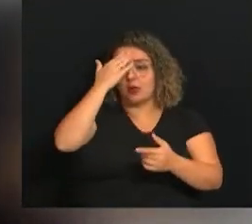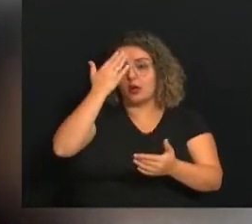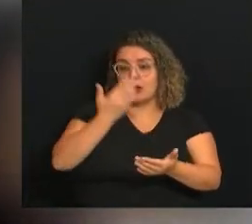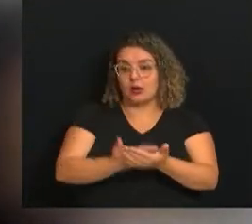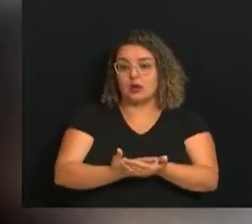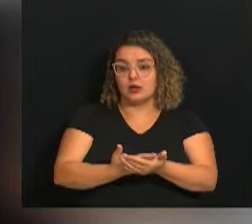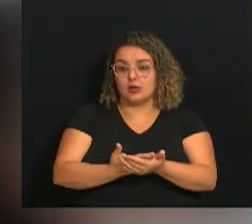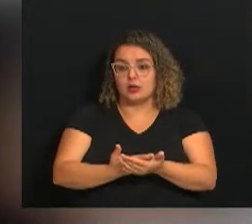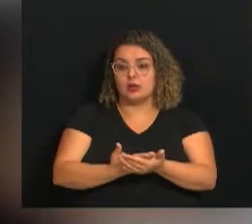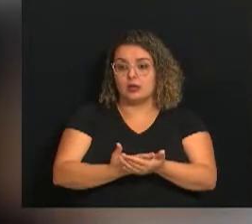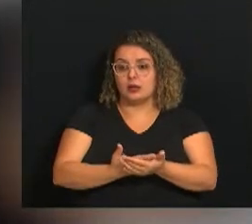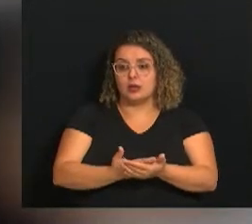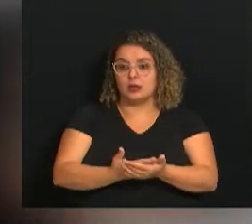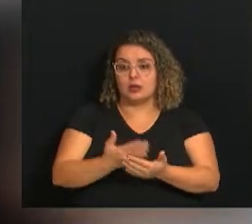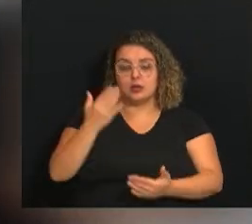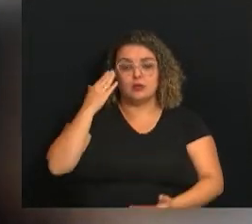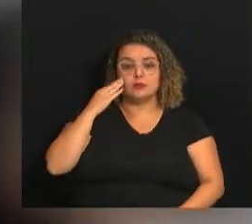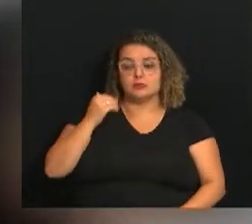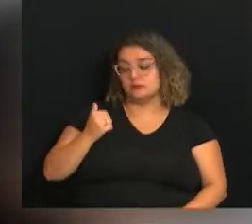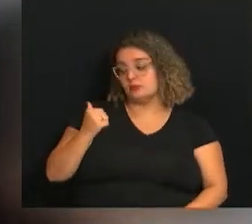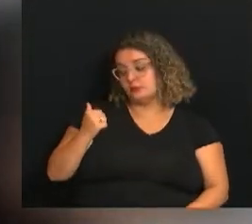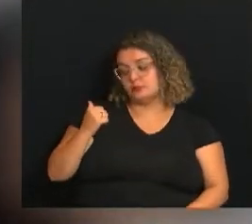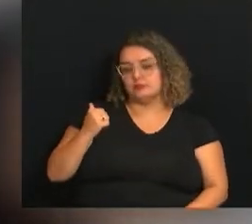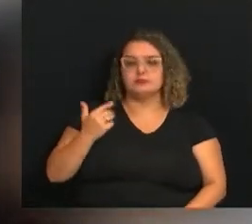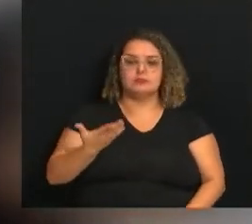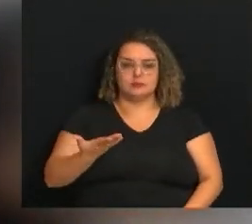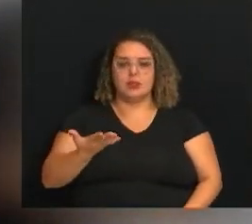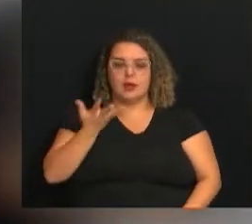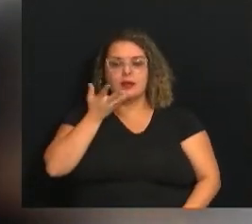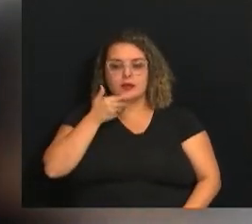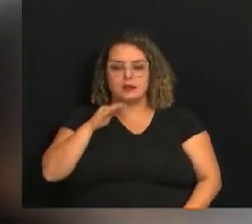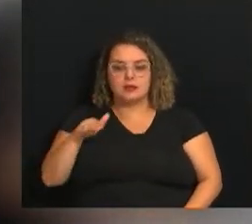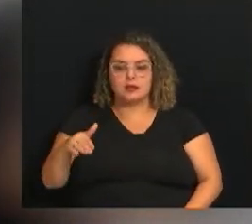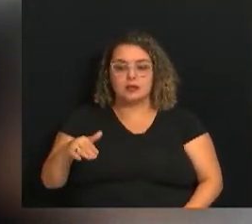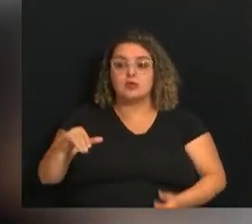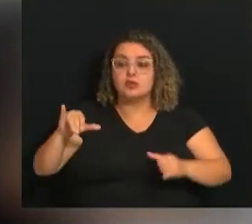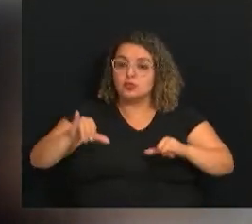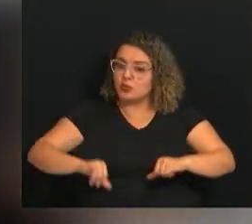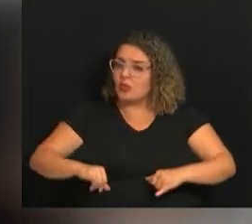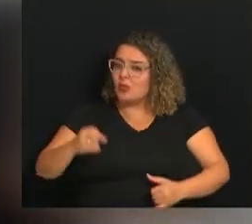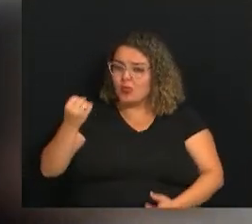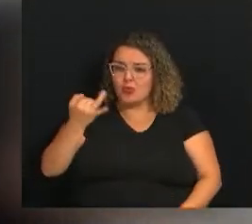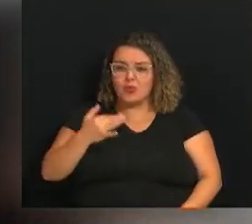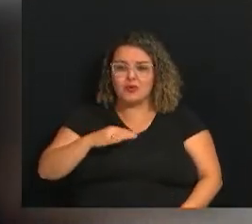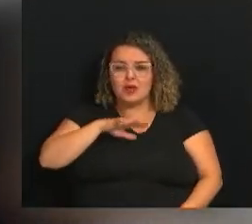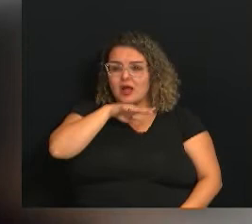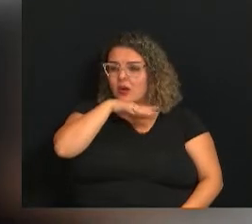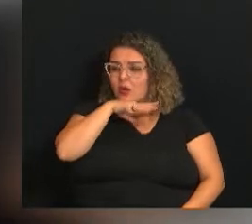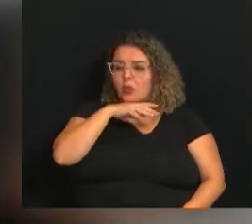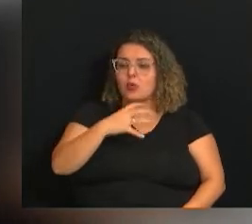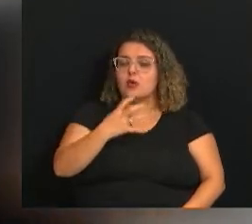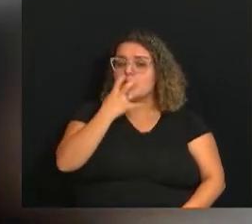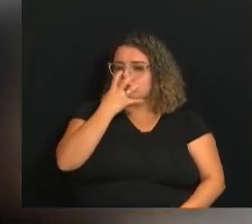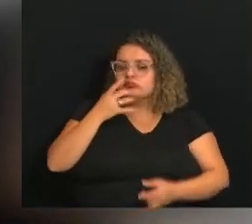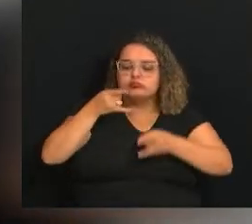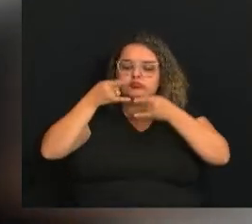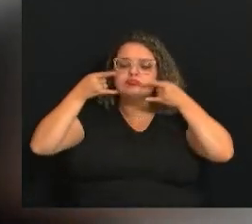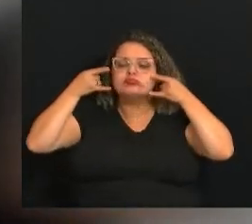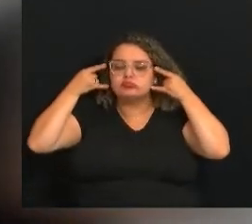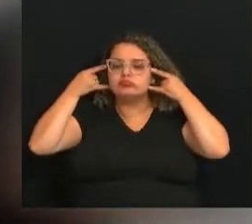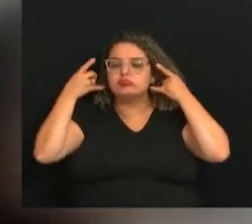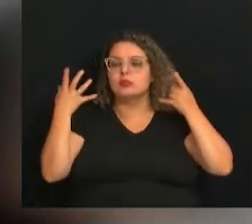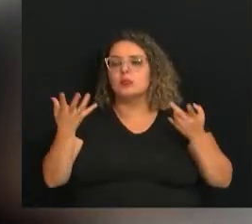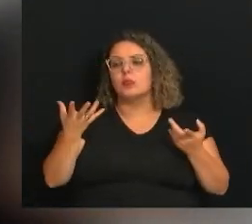aqui, quanto está sofrendo, quanto é ruim eu pegar ele na escola e tá com aquela máscara, e como acho que